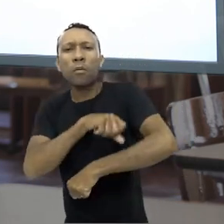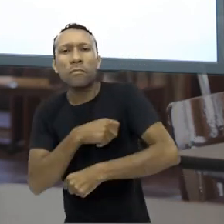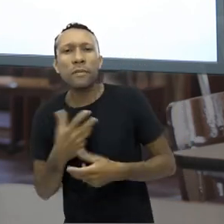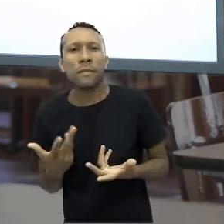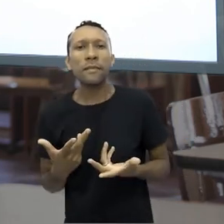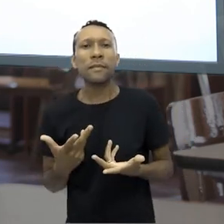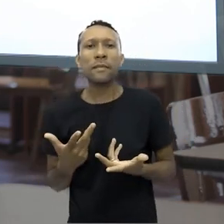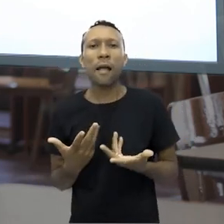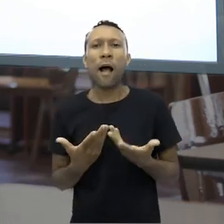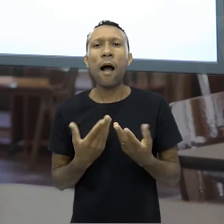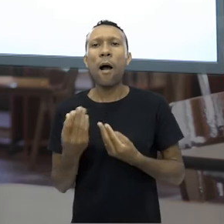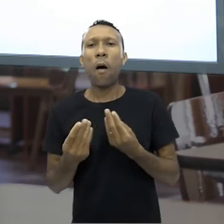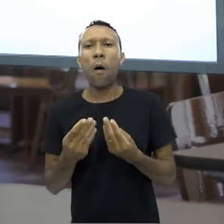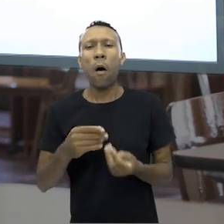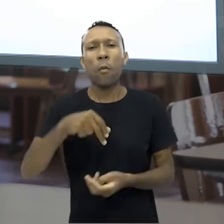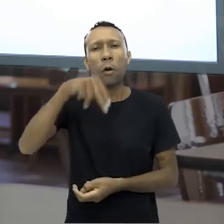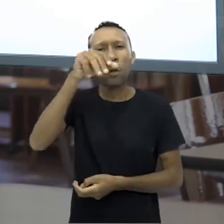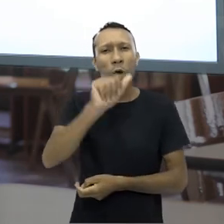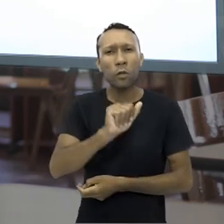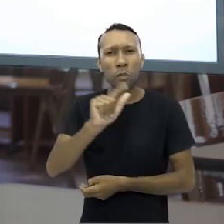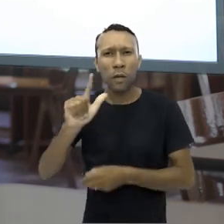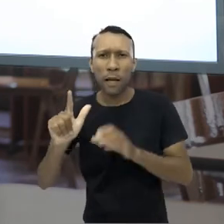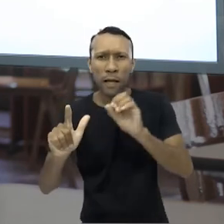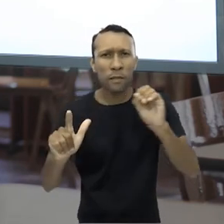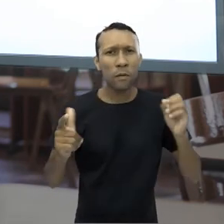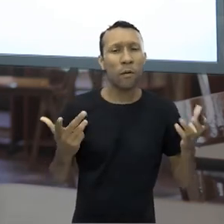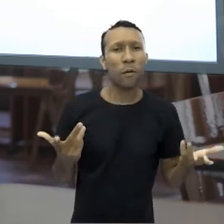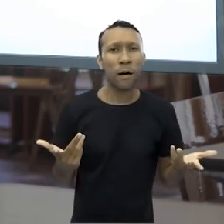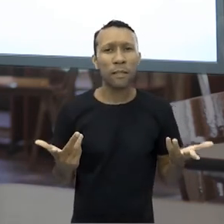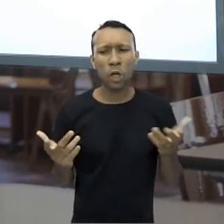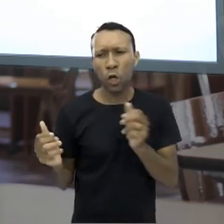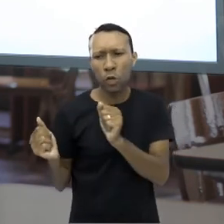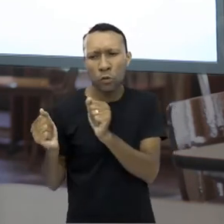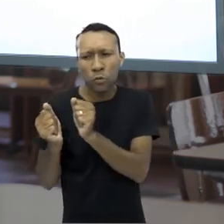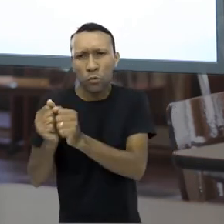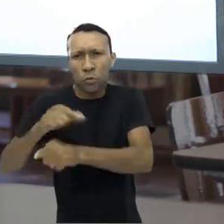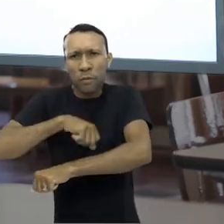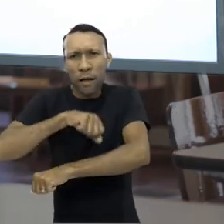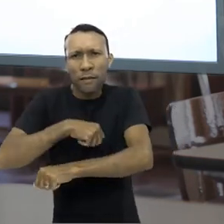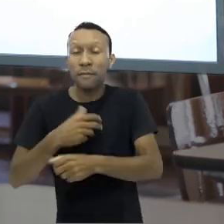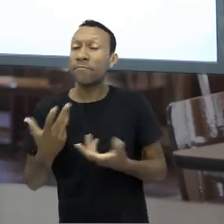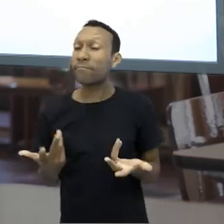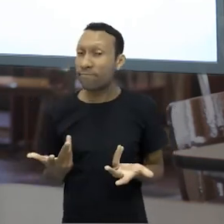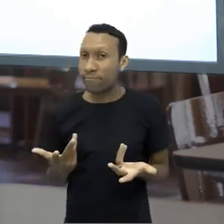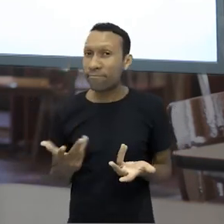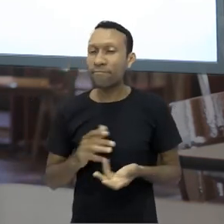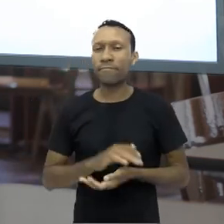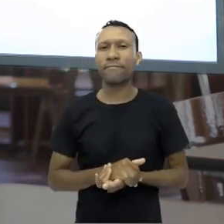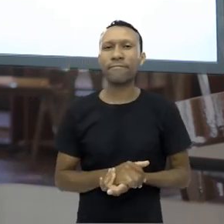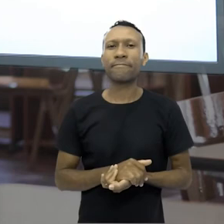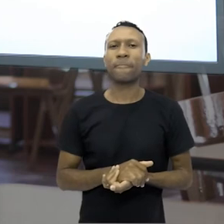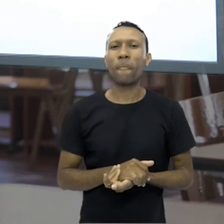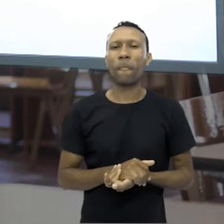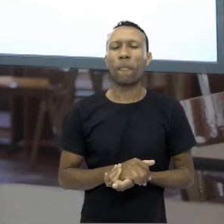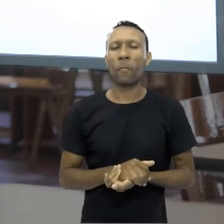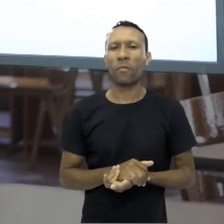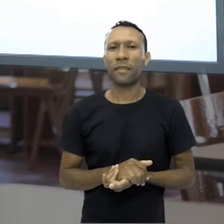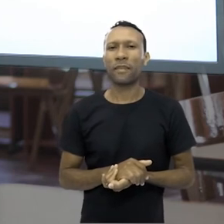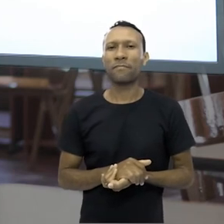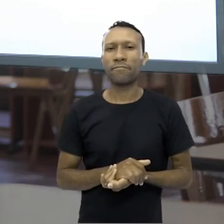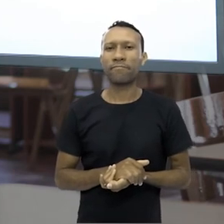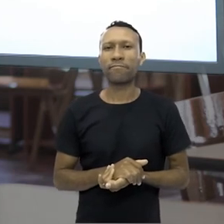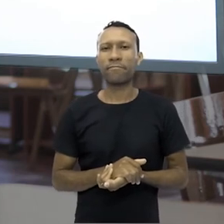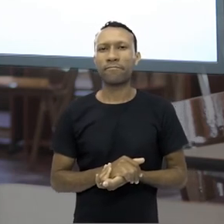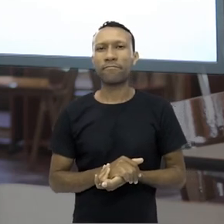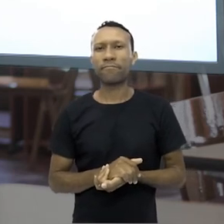fica a posição, a localização de cada cômodo? Meu quarto fica do lado da cozinha, fica do lado da sala, tá certo? Depois que vocês fizerem isso, para